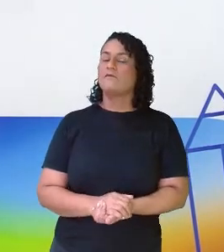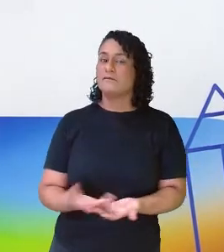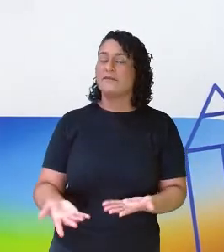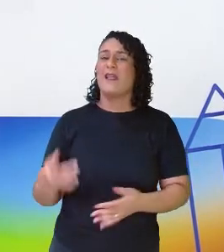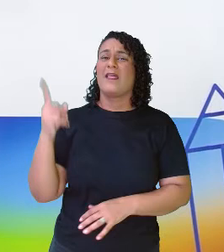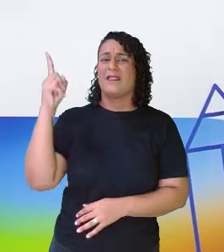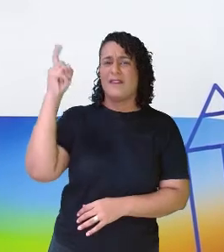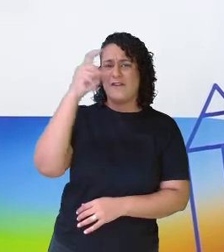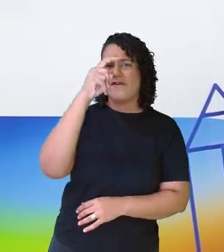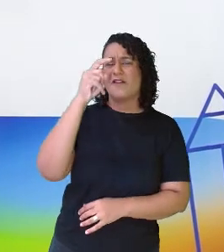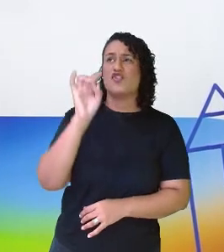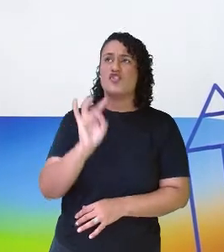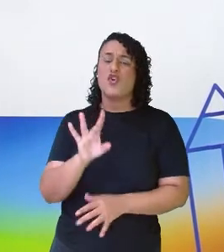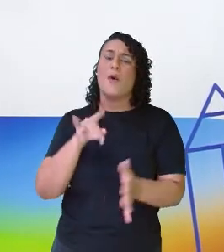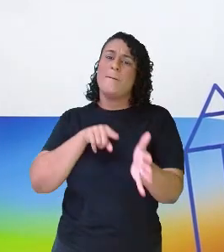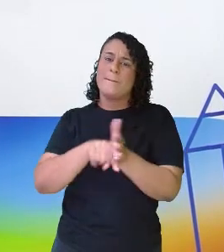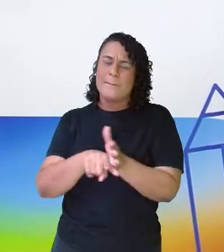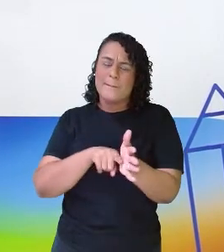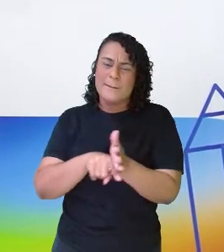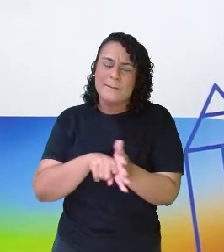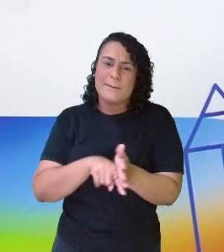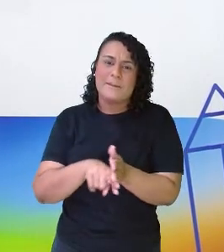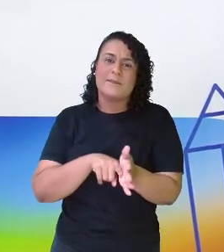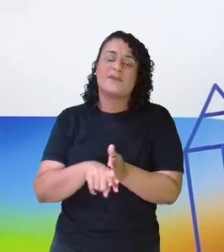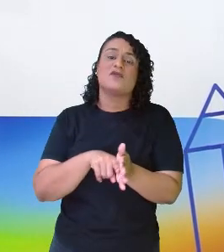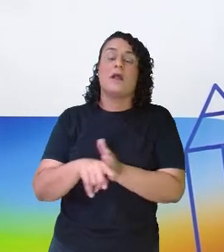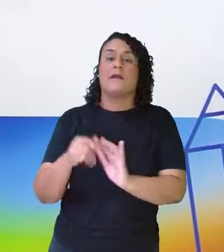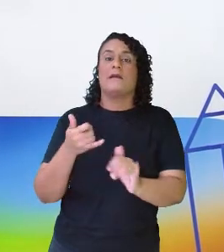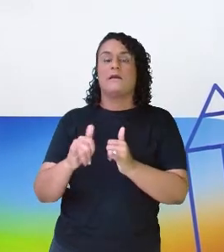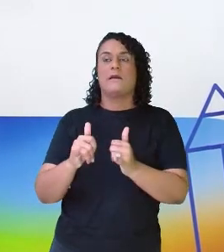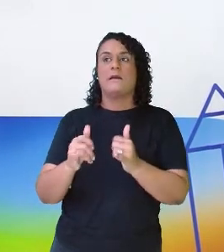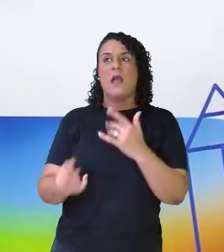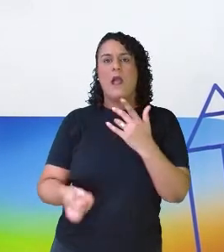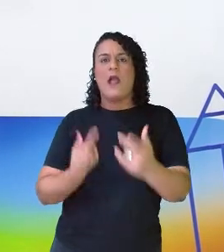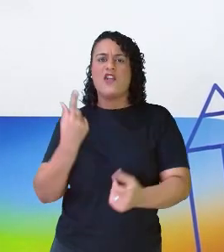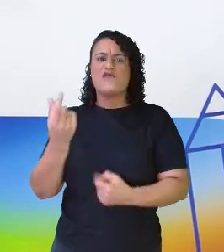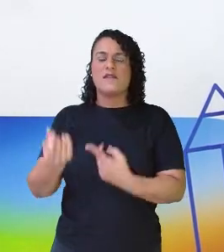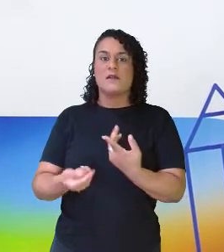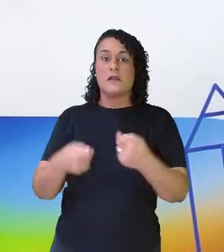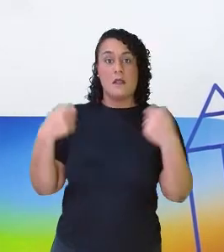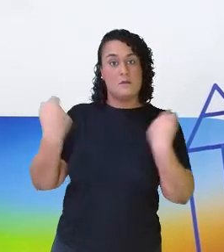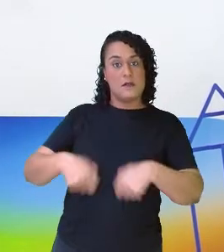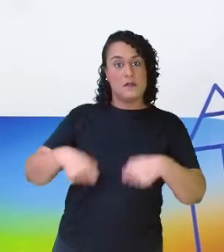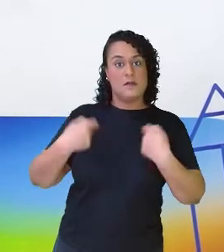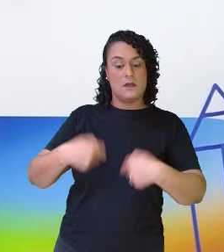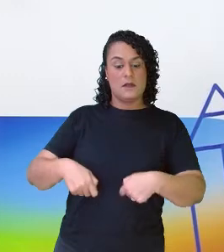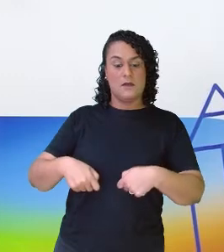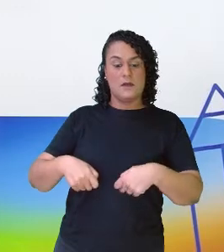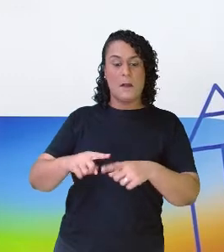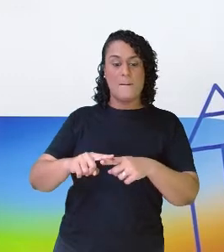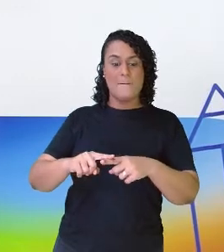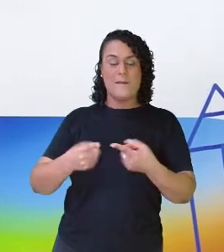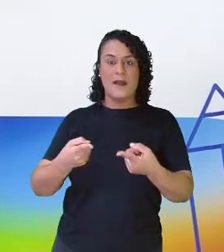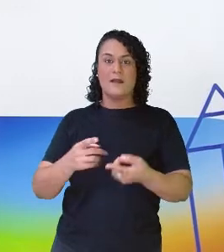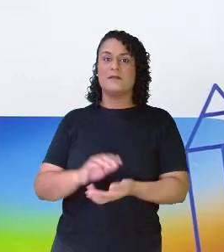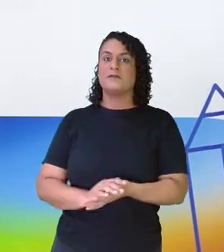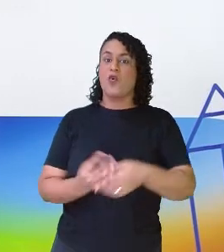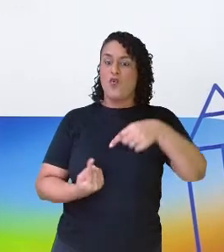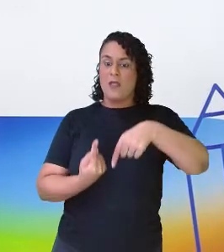de só pesquisar na internet. Às vezes você está precisando ali e a internet do teu telefone não está